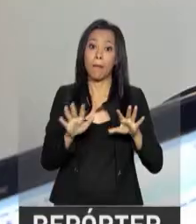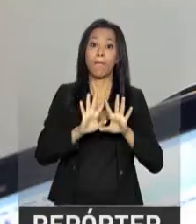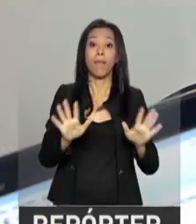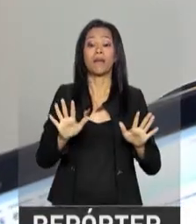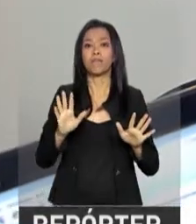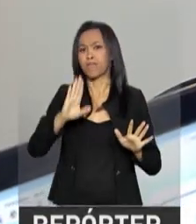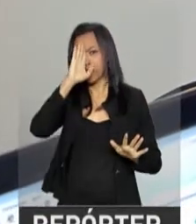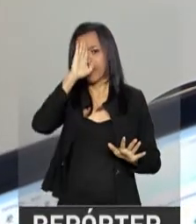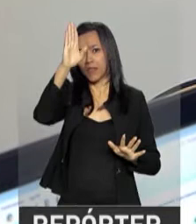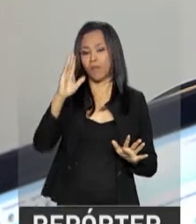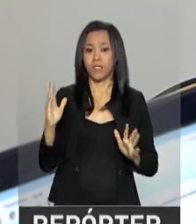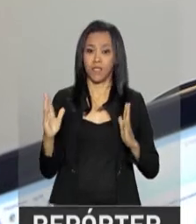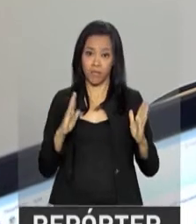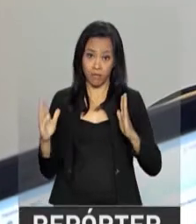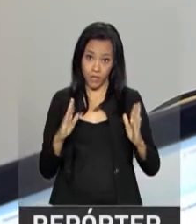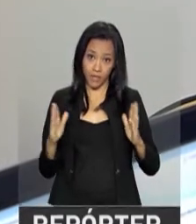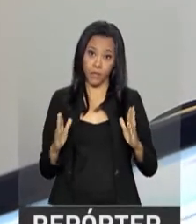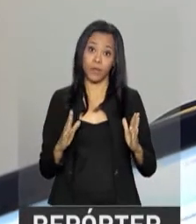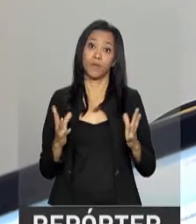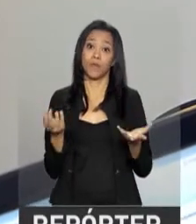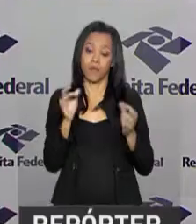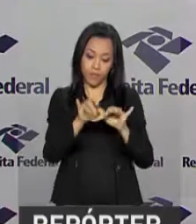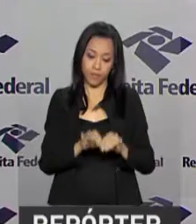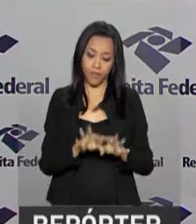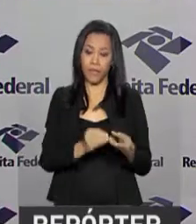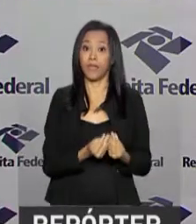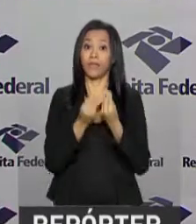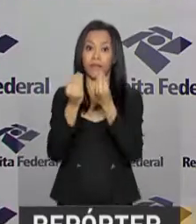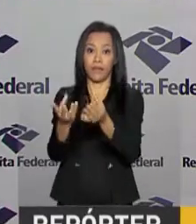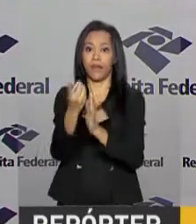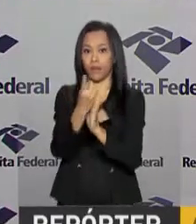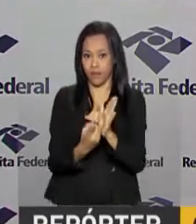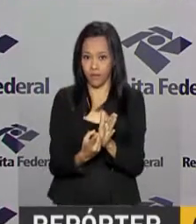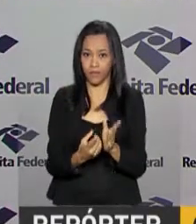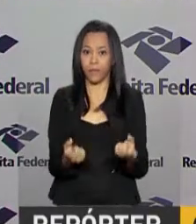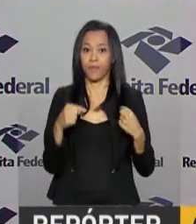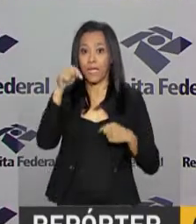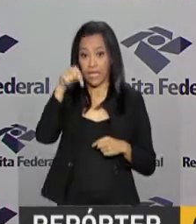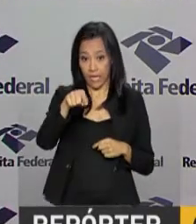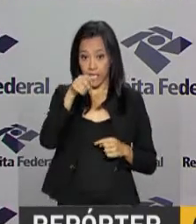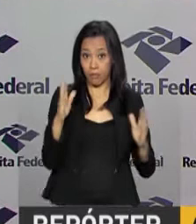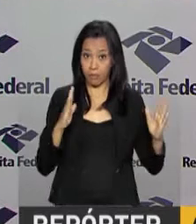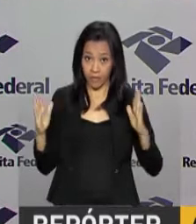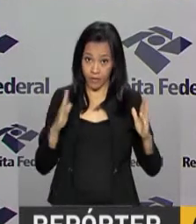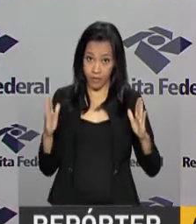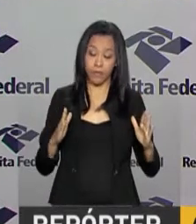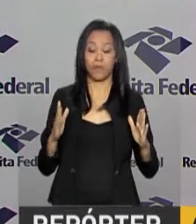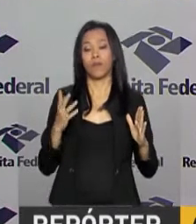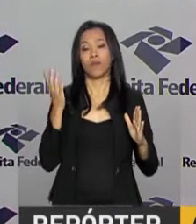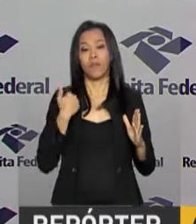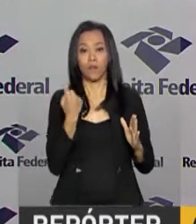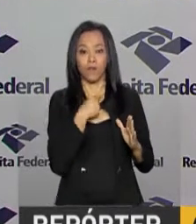época do preenchimento da entrega da declaração do imposto de renda neste período agora estamos relacionada à declaração do